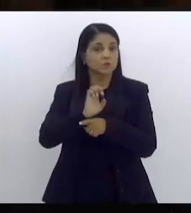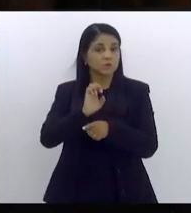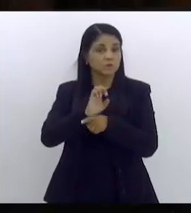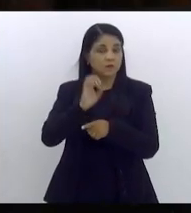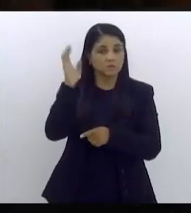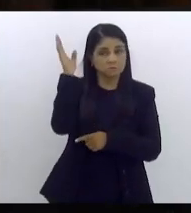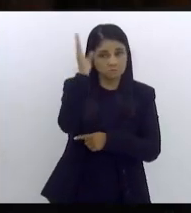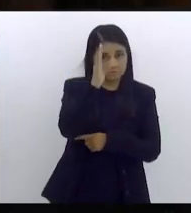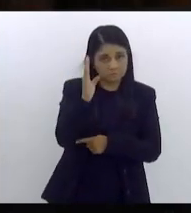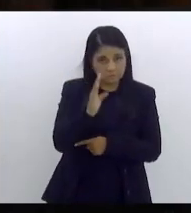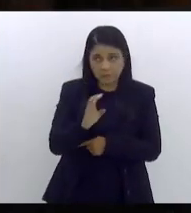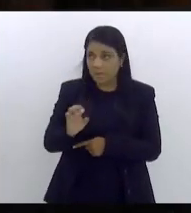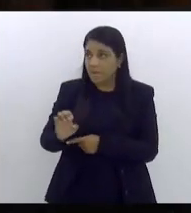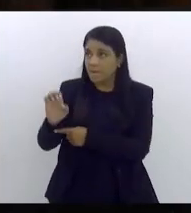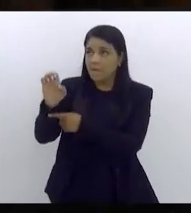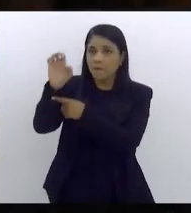professa